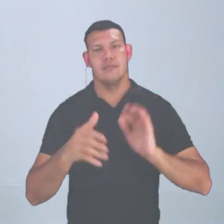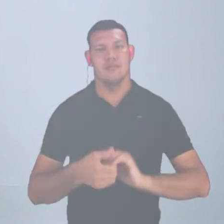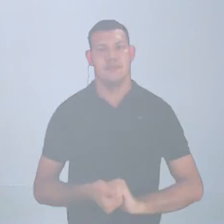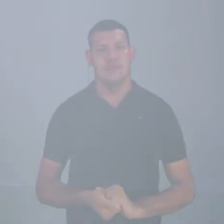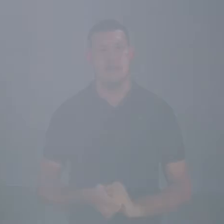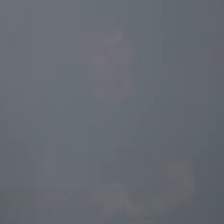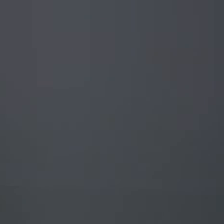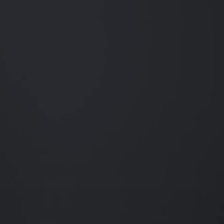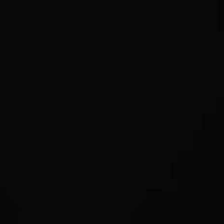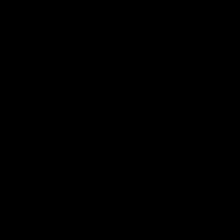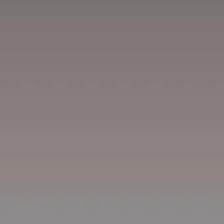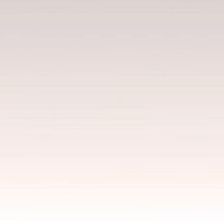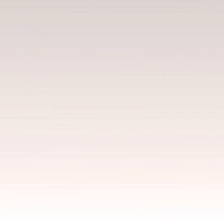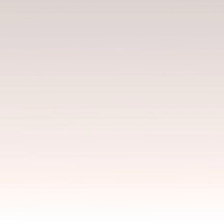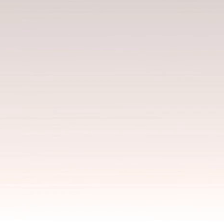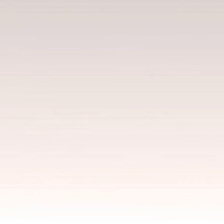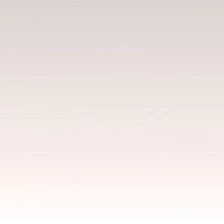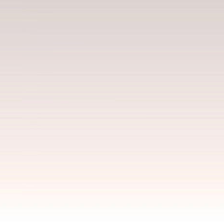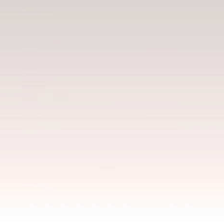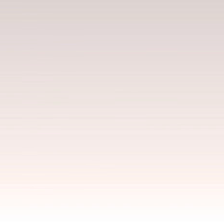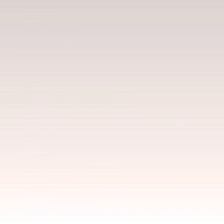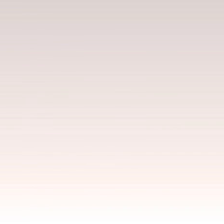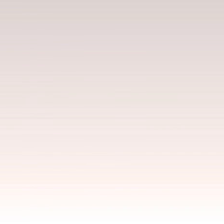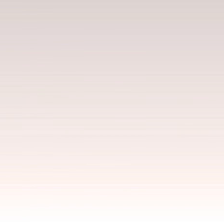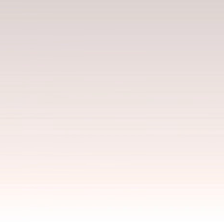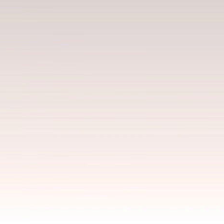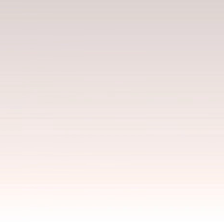a próxima E aí